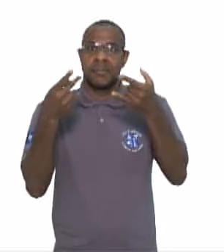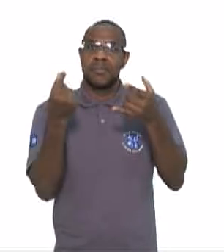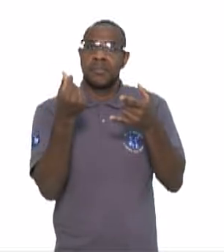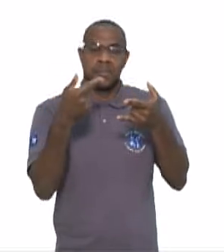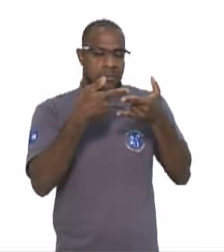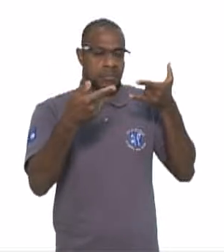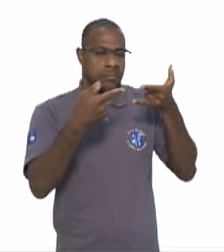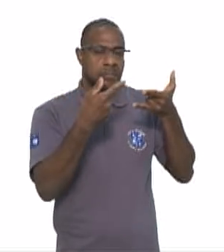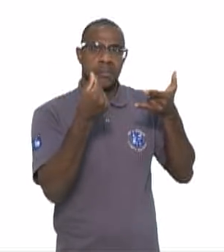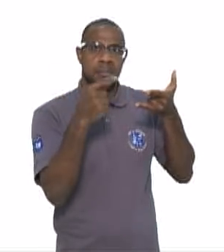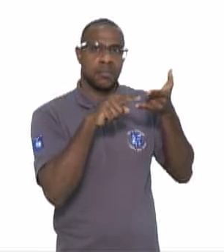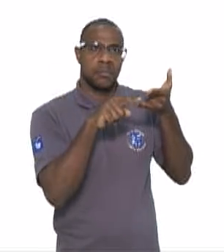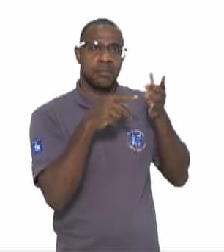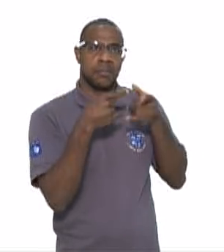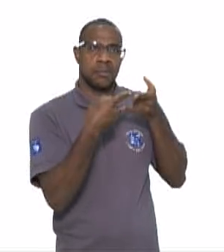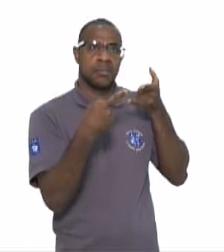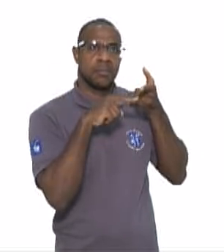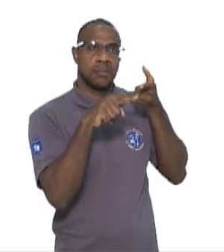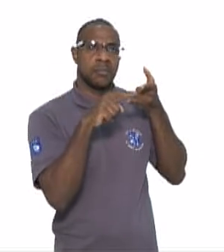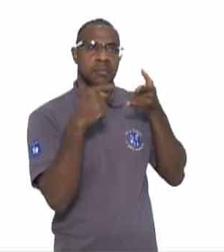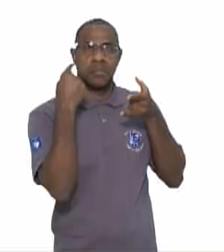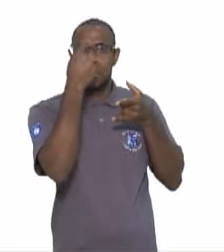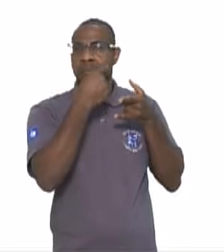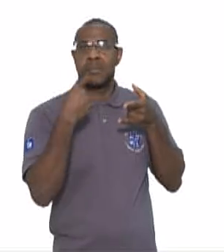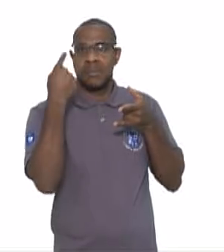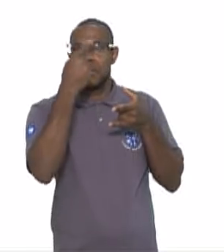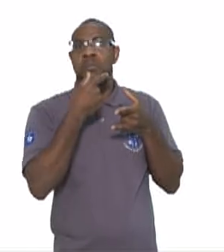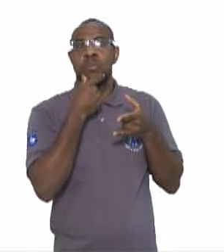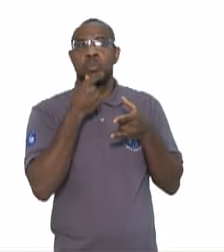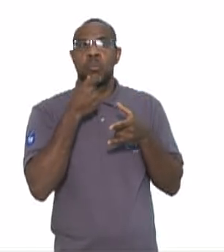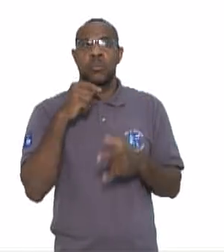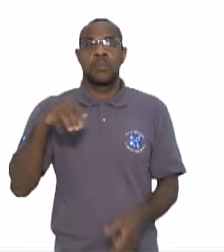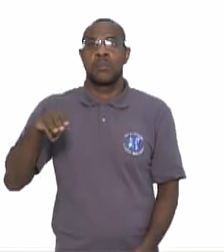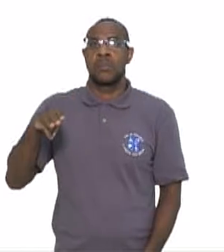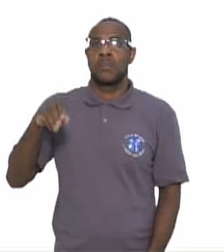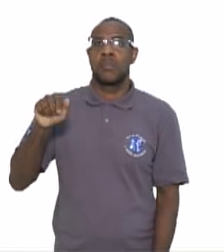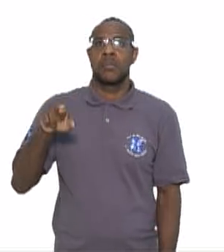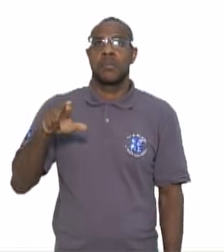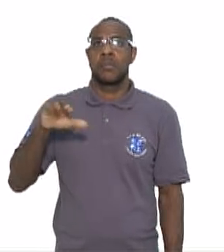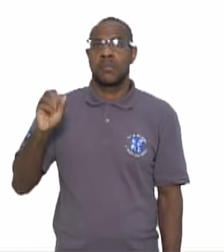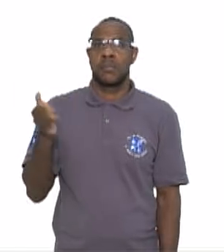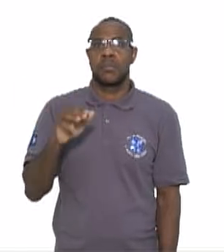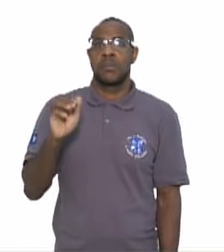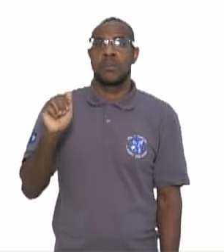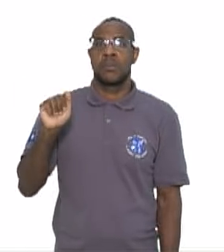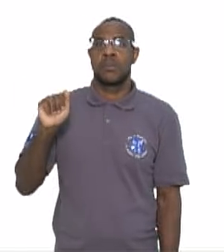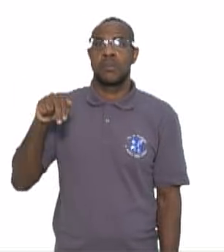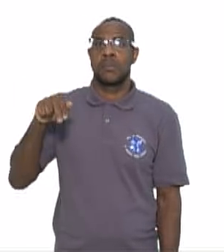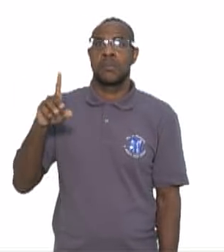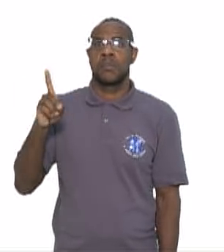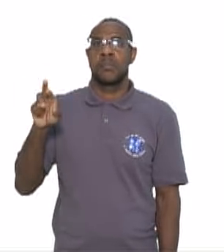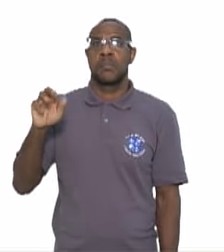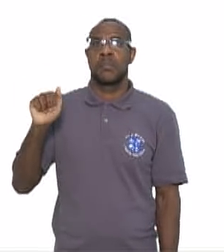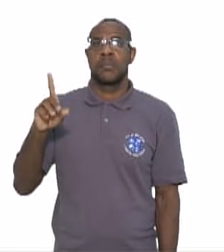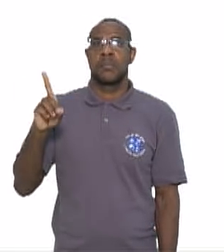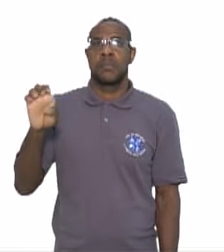ali do lado do rosto do Mário de Andrade vocês podem ver a figura do Maractã,